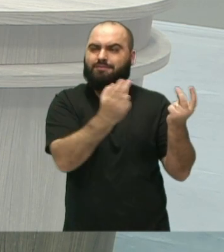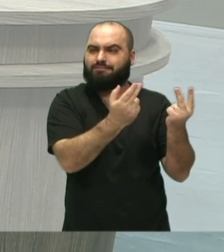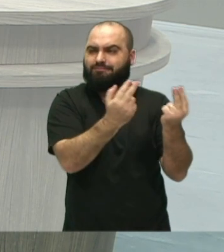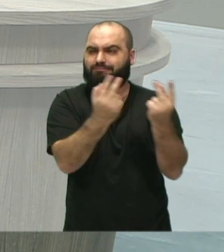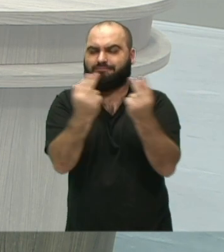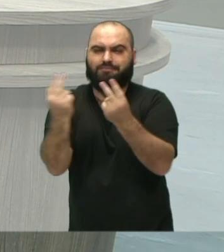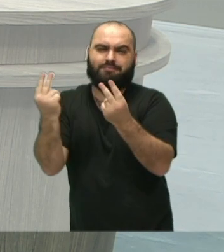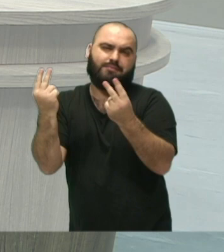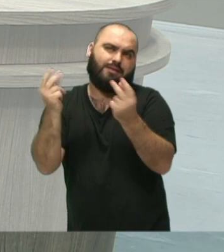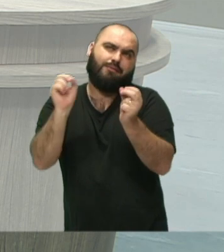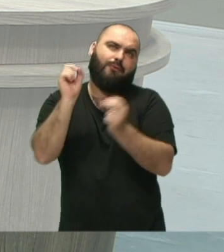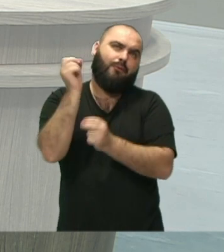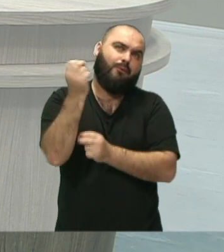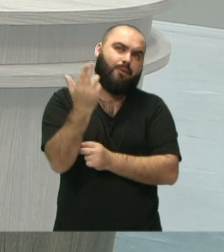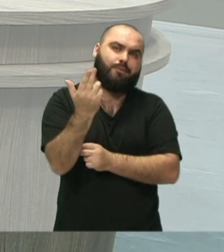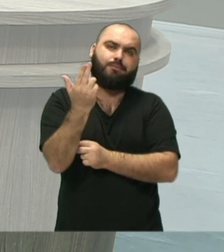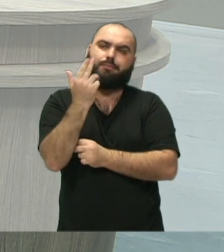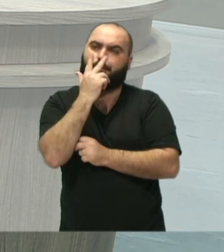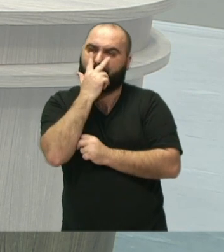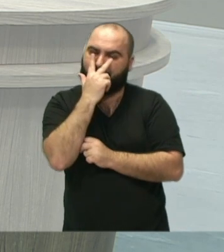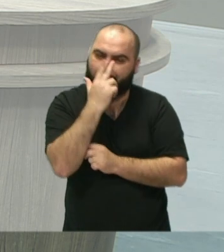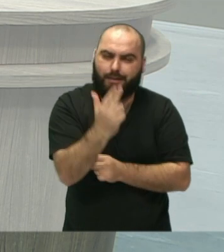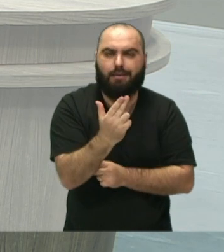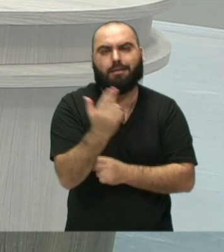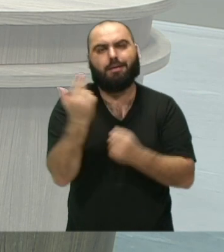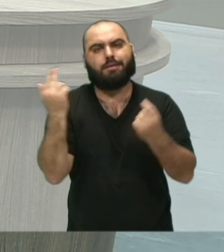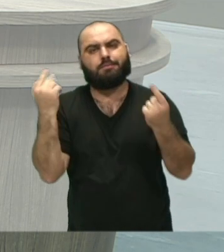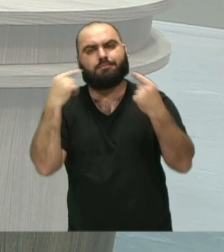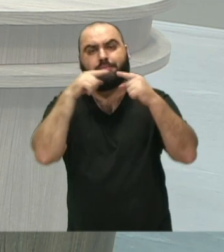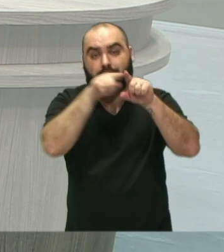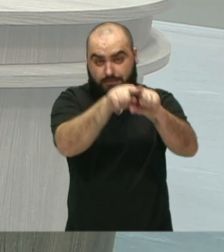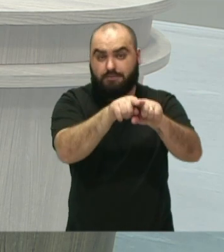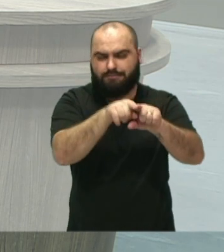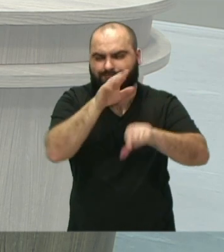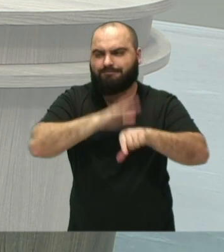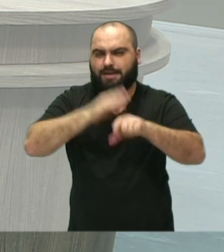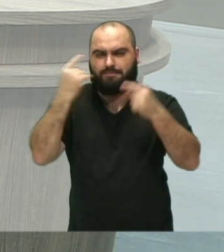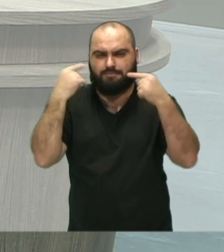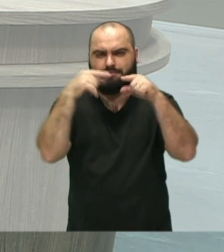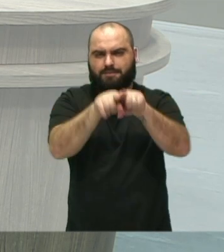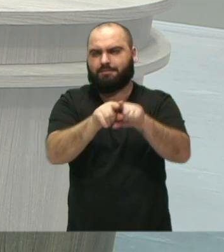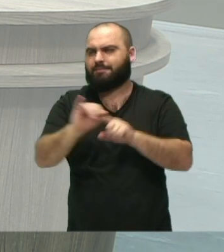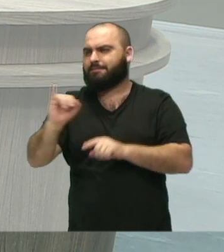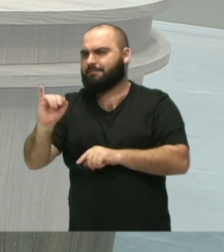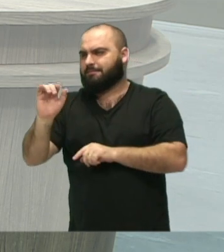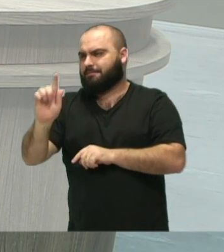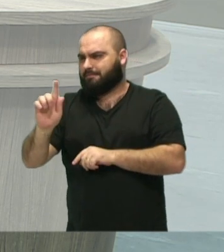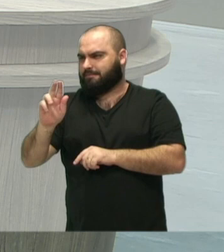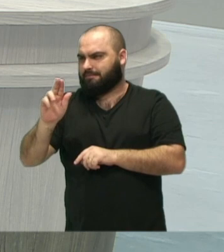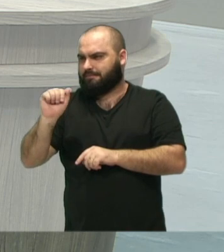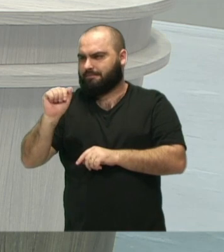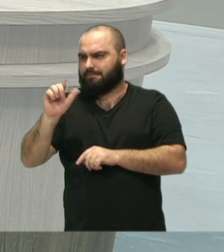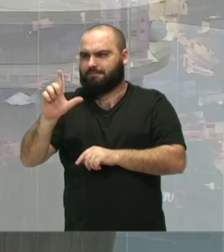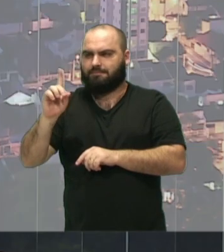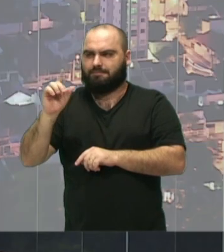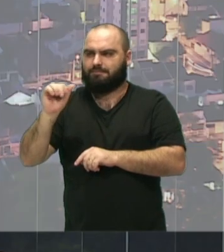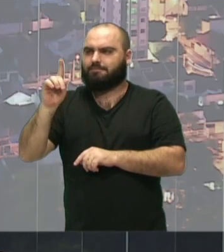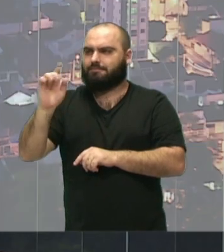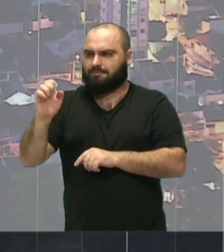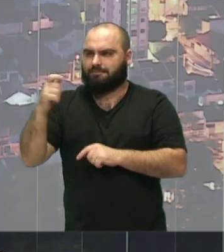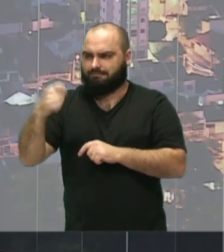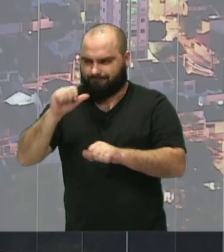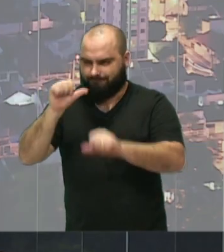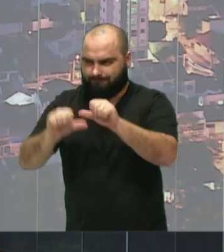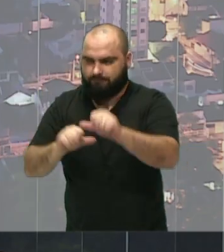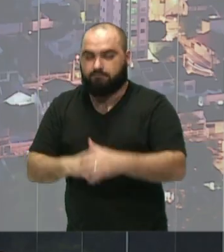realmente não tem como ser, a igualdade talvez tenha que... Essa palavra tenha que ser mudada também, né? Mas